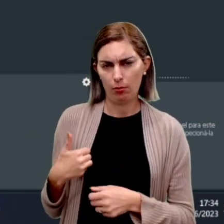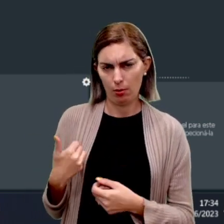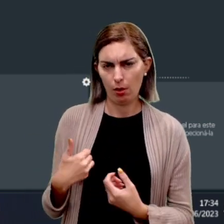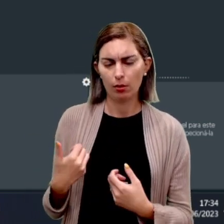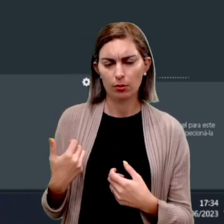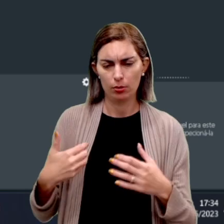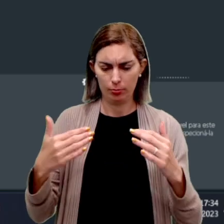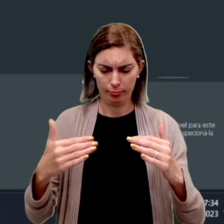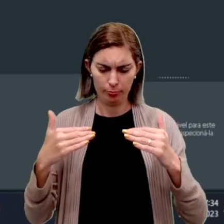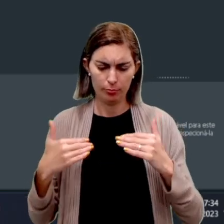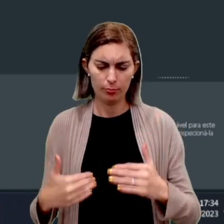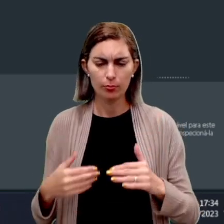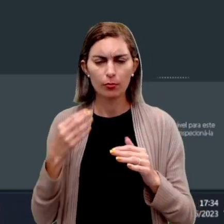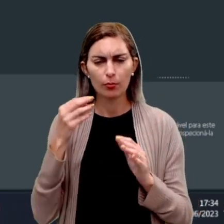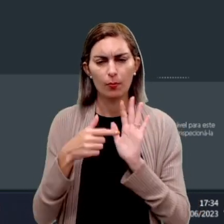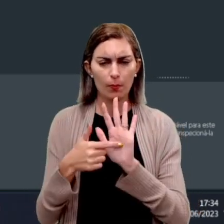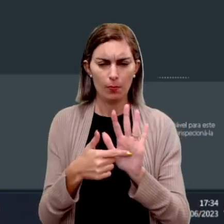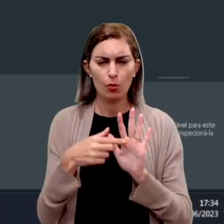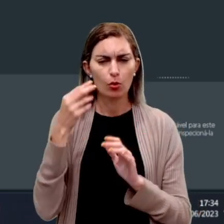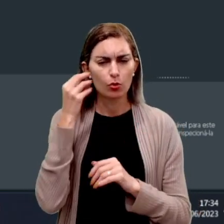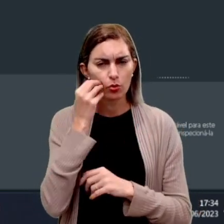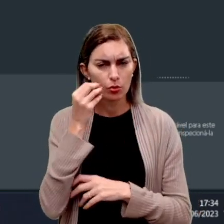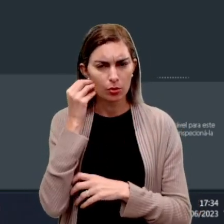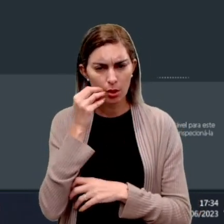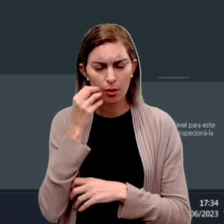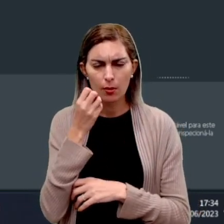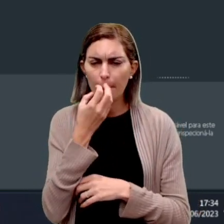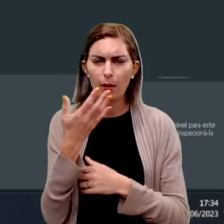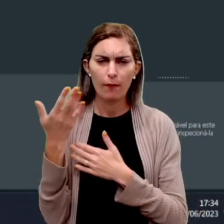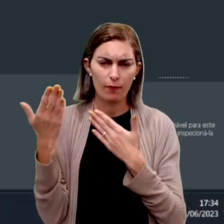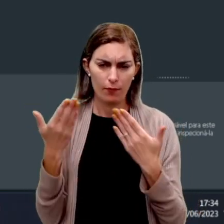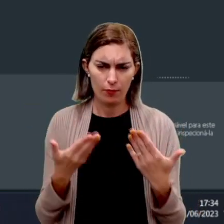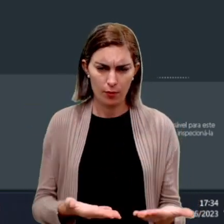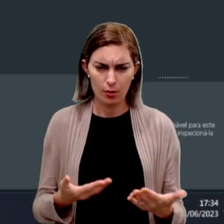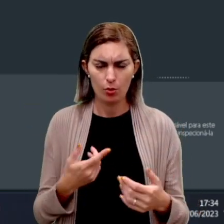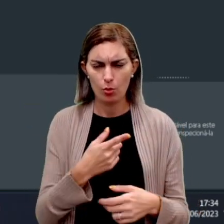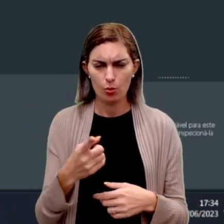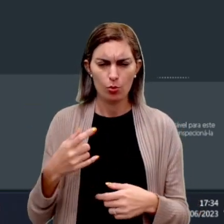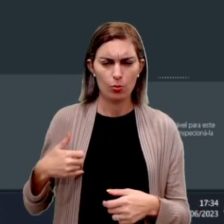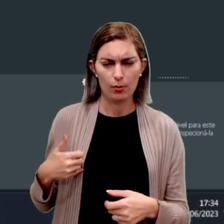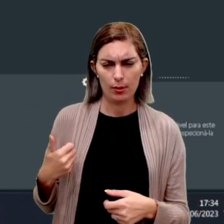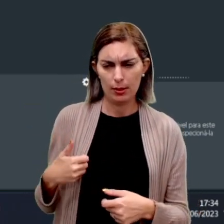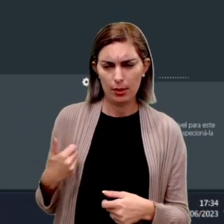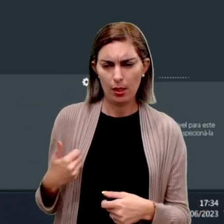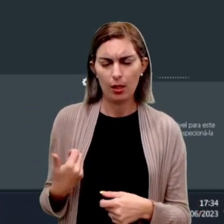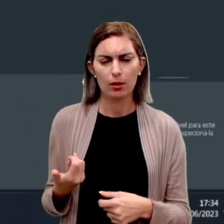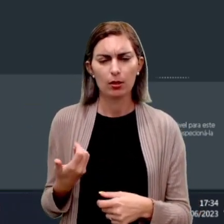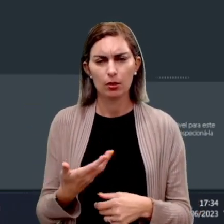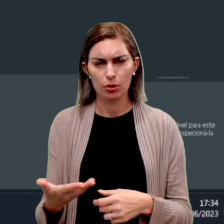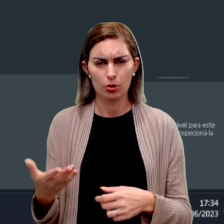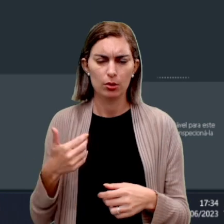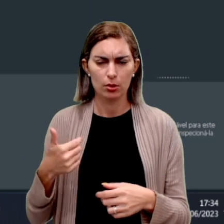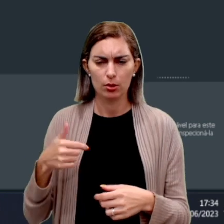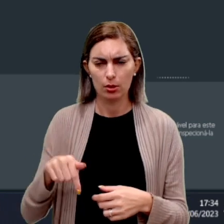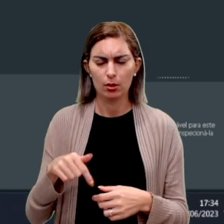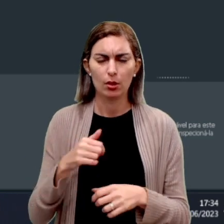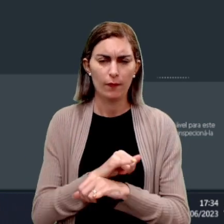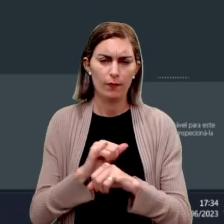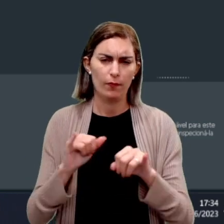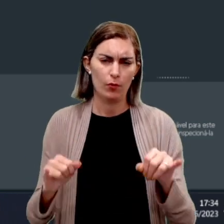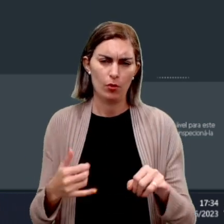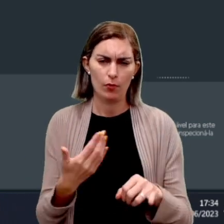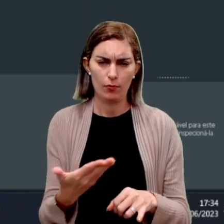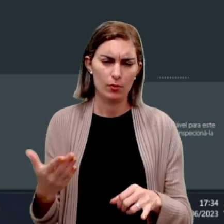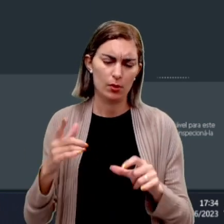de baixo mostra um teste: seja bem-vindo, digite a sua idade, a pessoa digitou 17 e ele informou: você